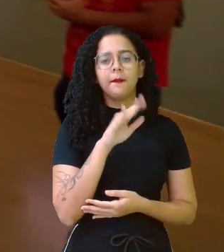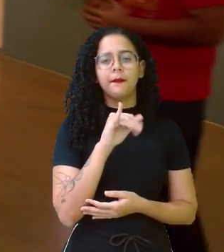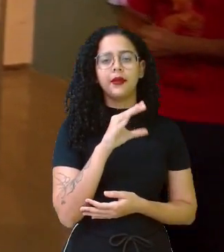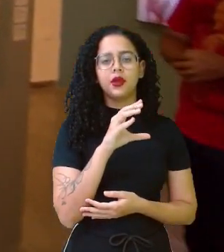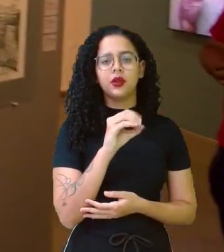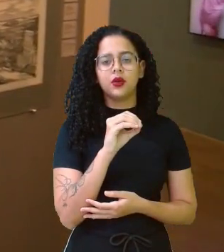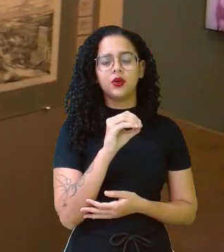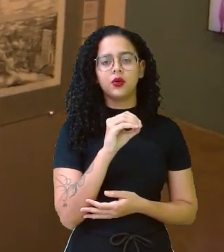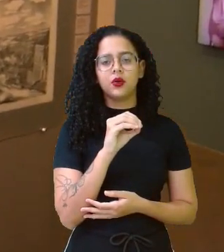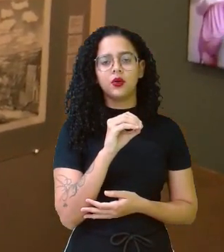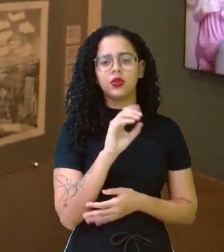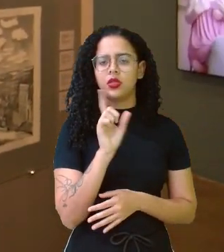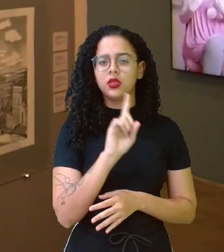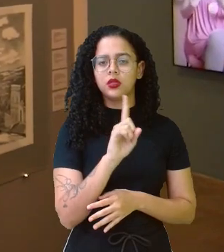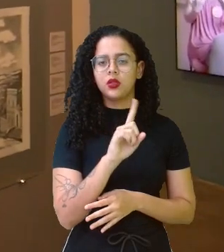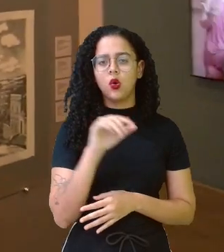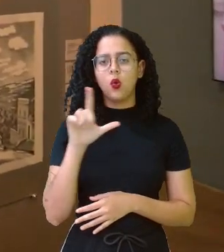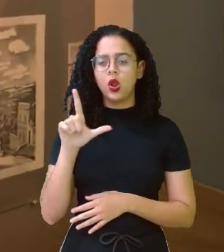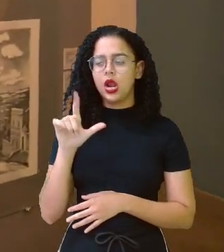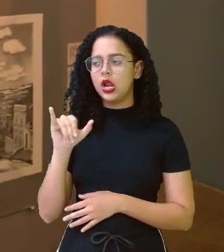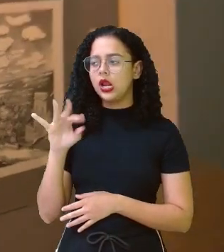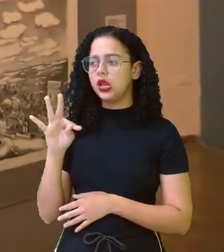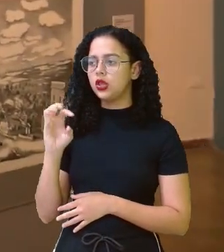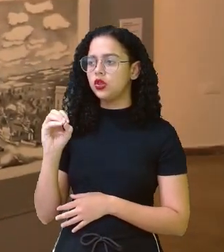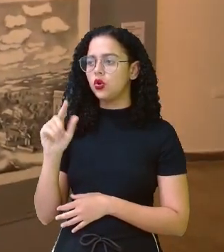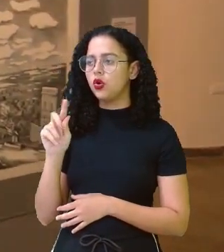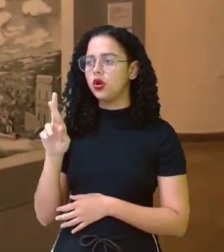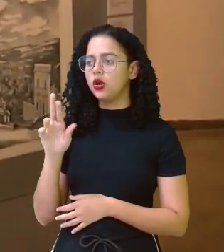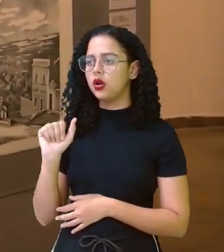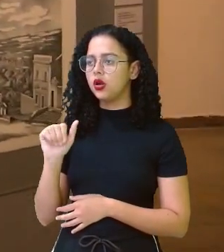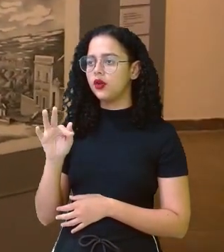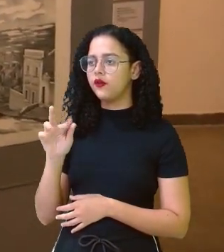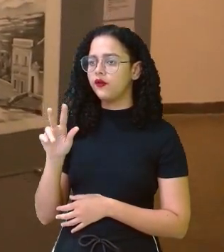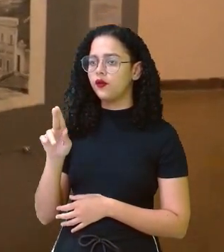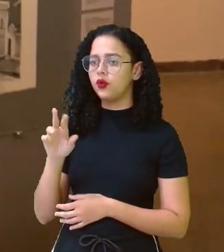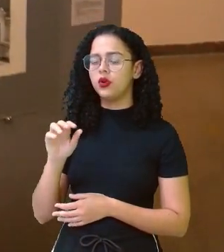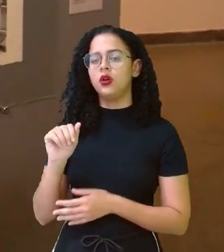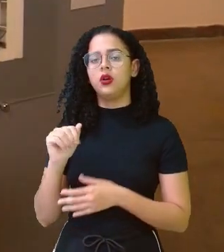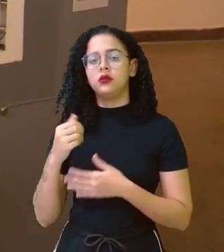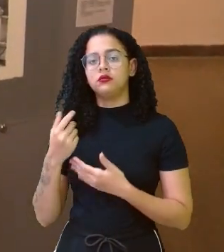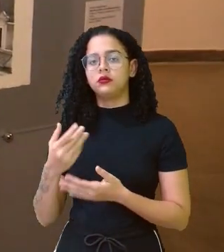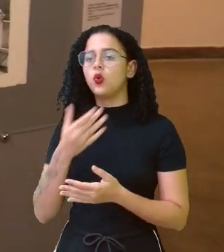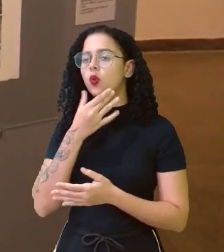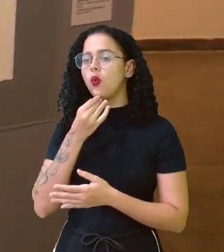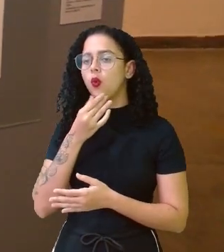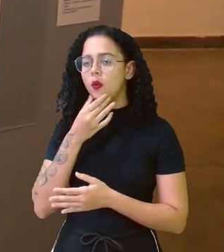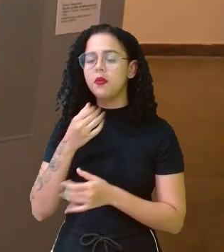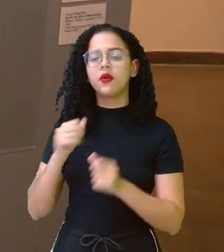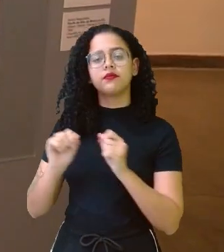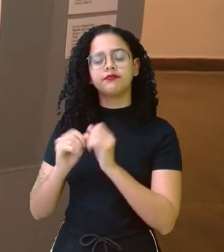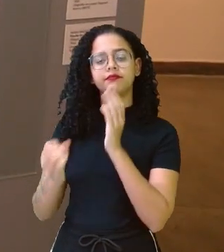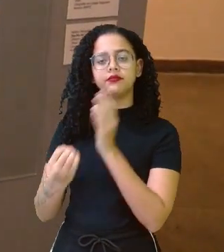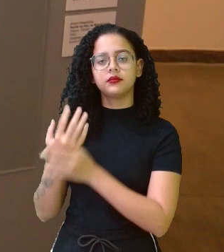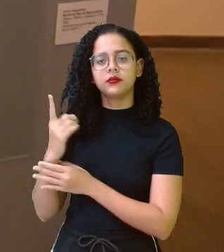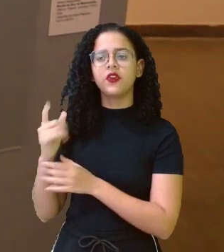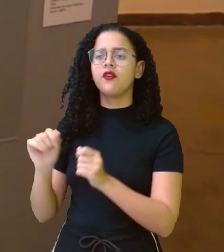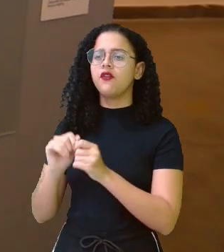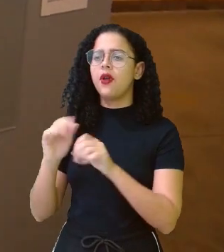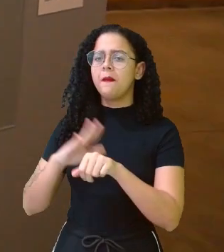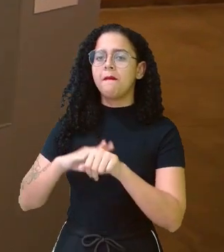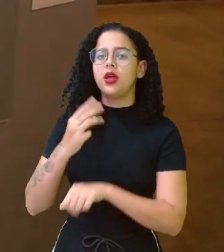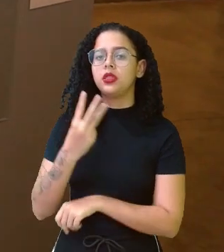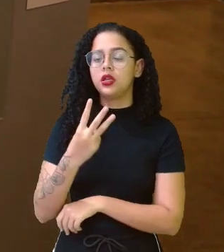litogravura, litogravura. São lito, produzido por um artista chamado Aloysio Magalhães, né? Que fez uma série, mais de